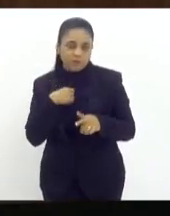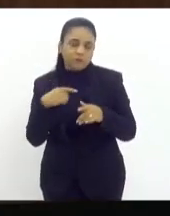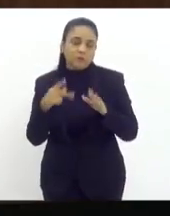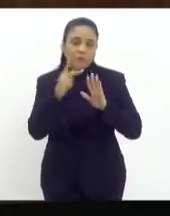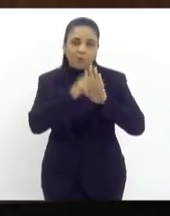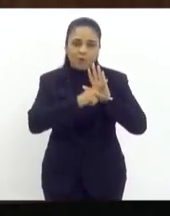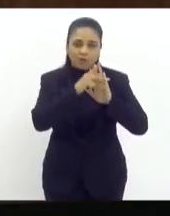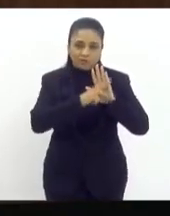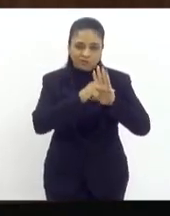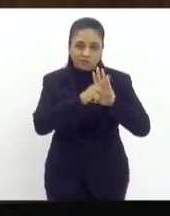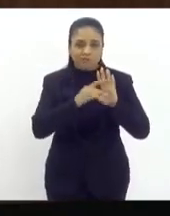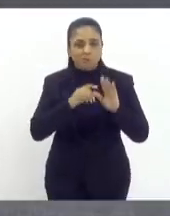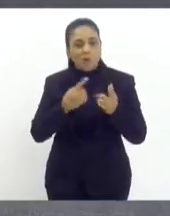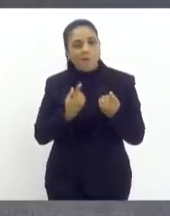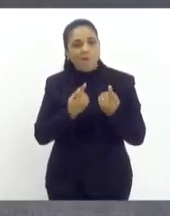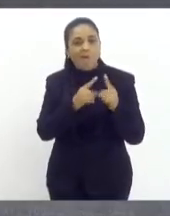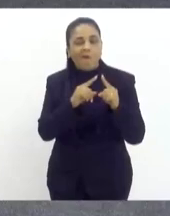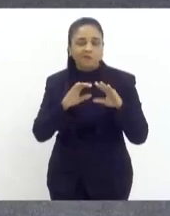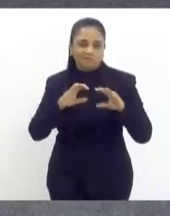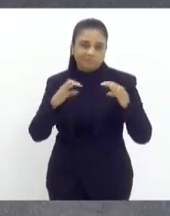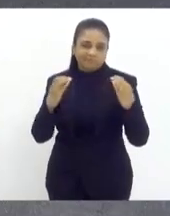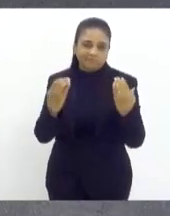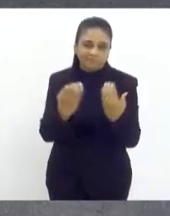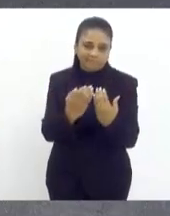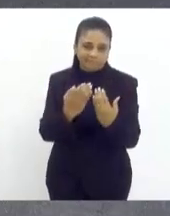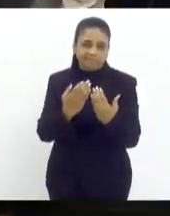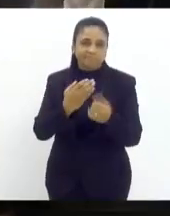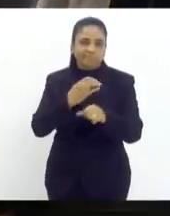combater o racismo nos estados de futebol